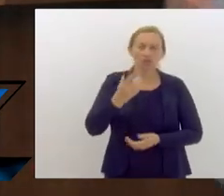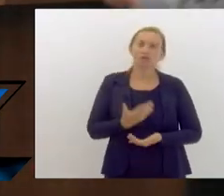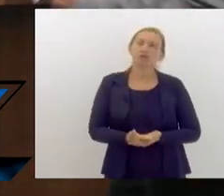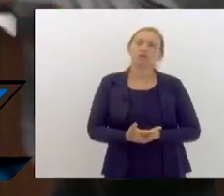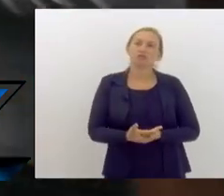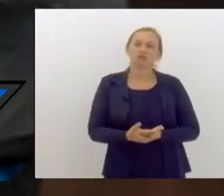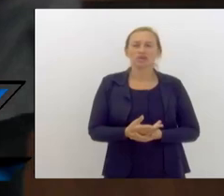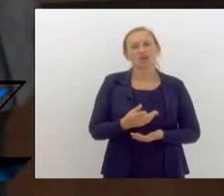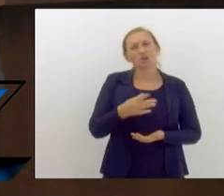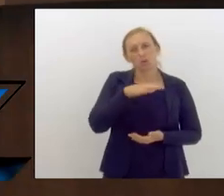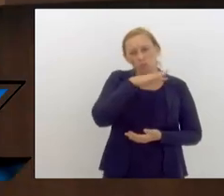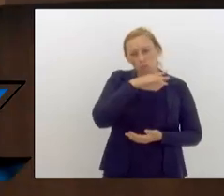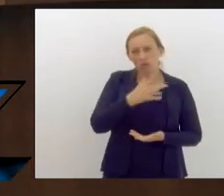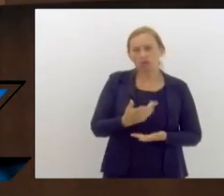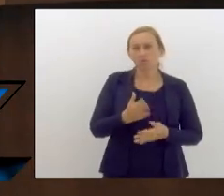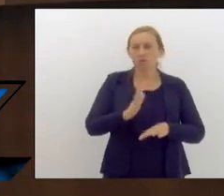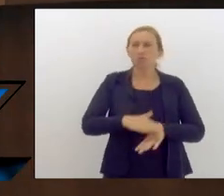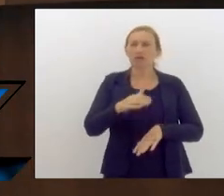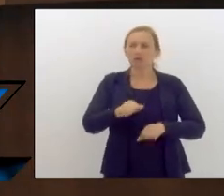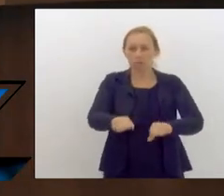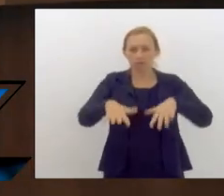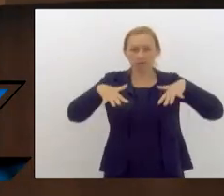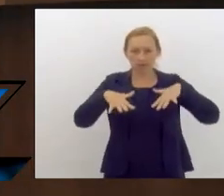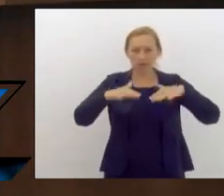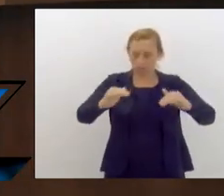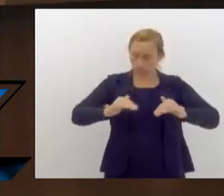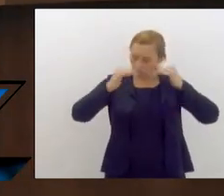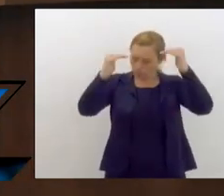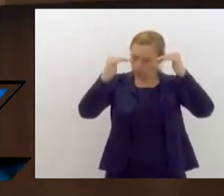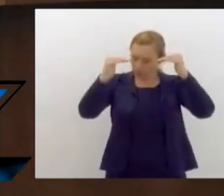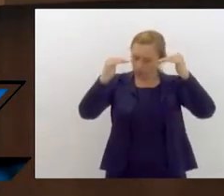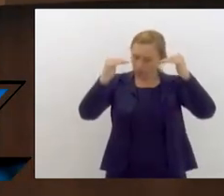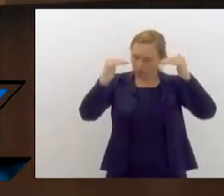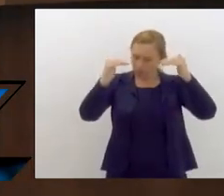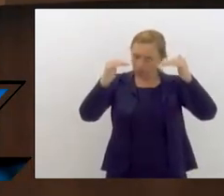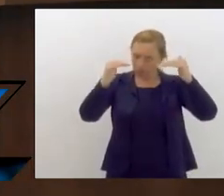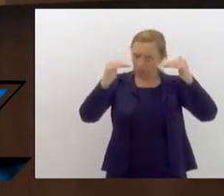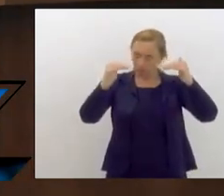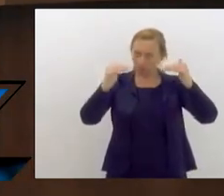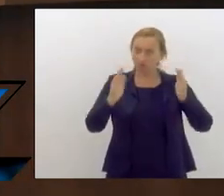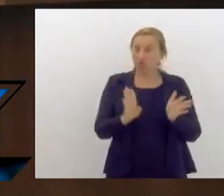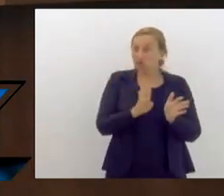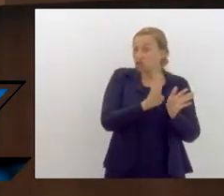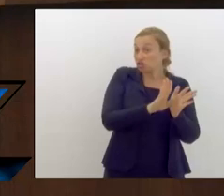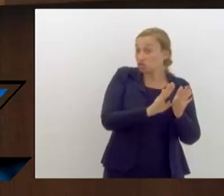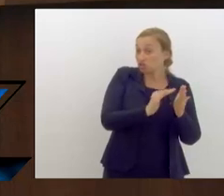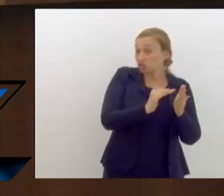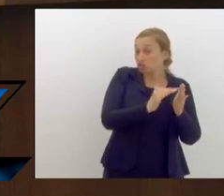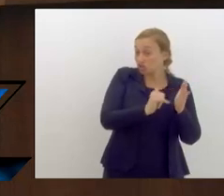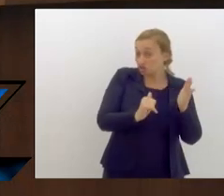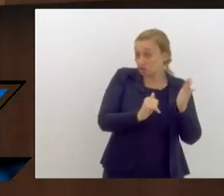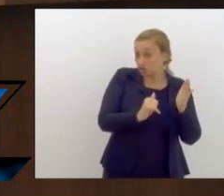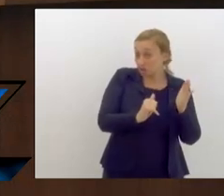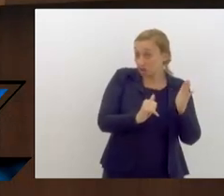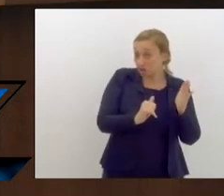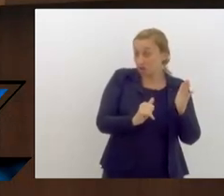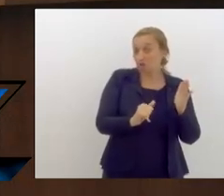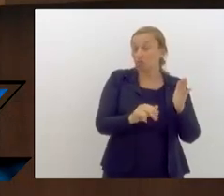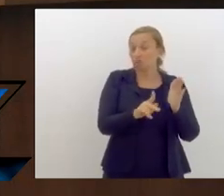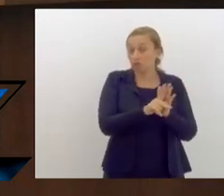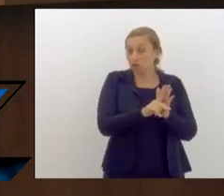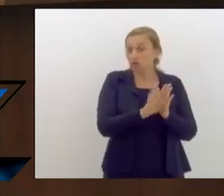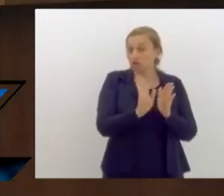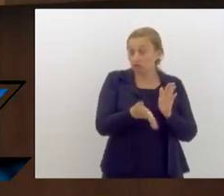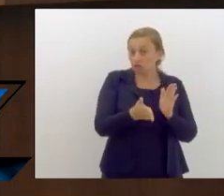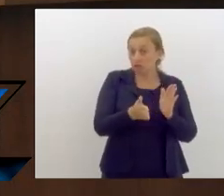deselegante por mais que o plenário seja soberano inclusive na eventualidade de derrubar um parecer já exarado no